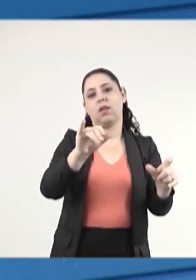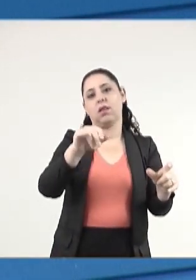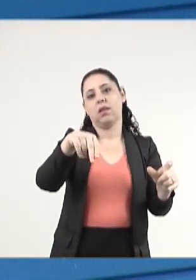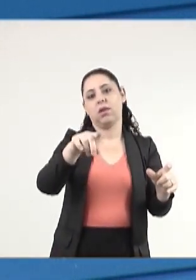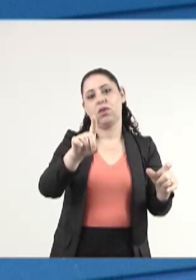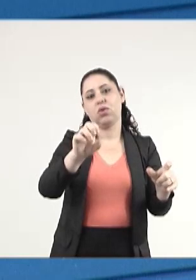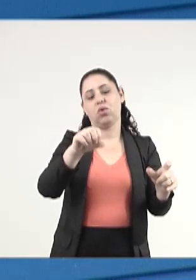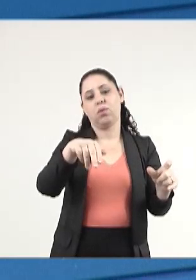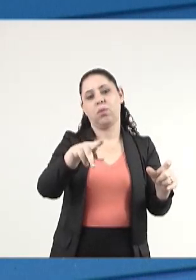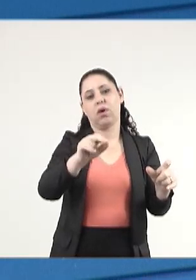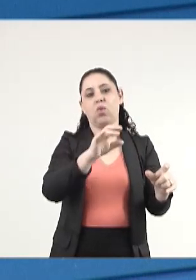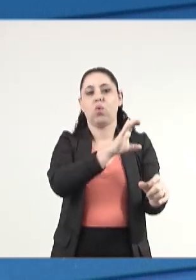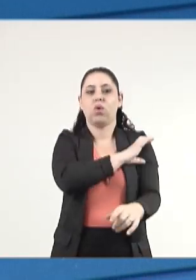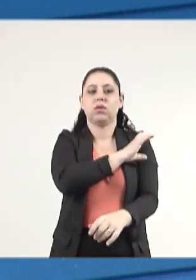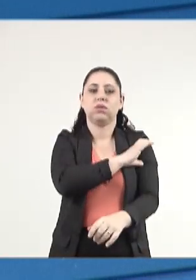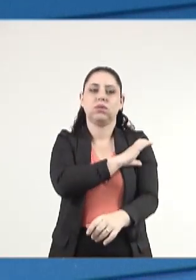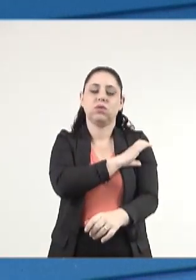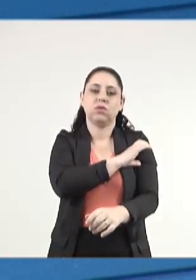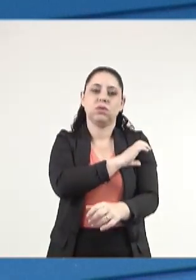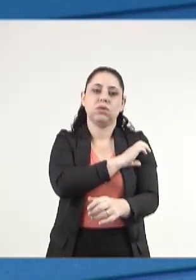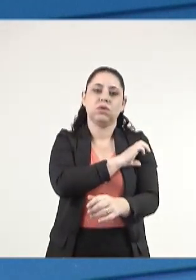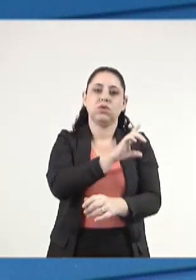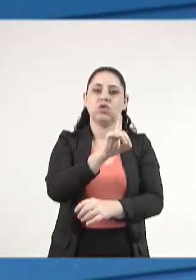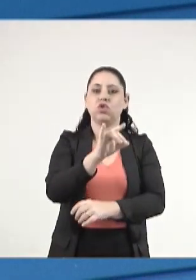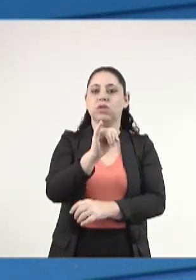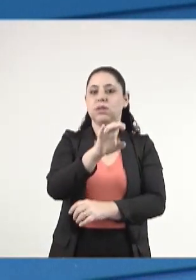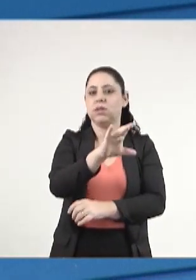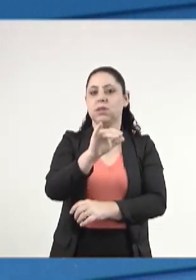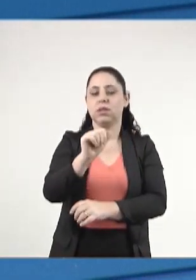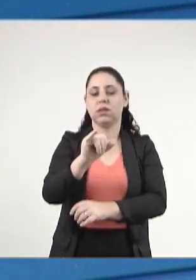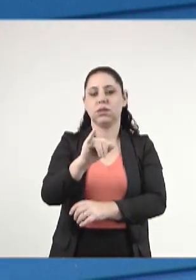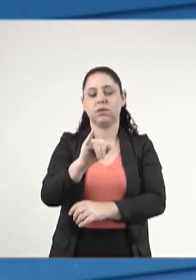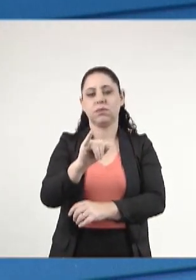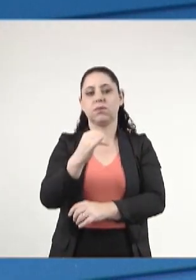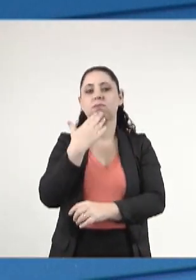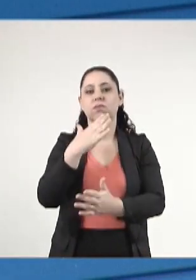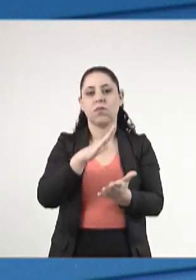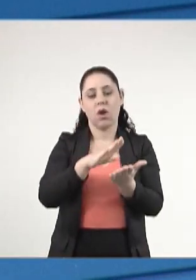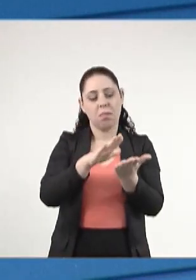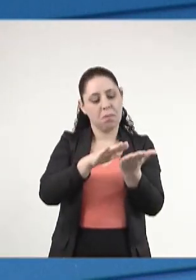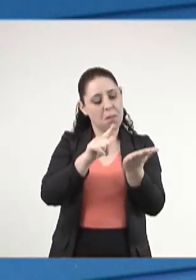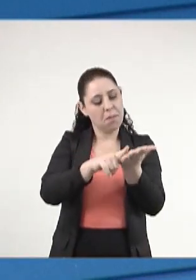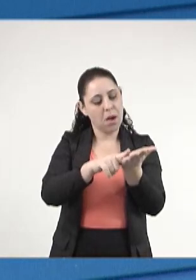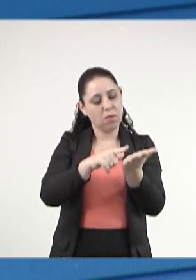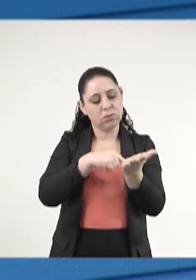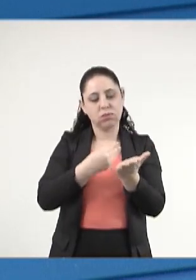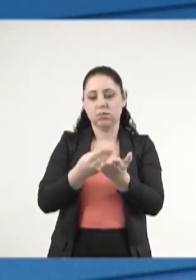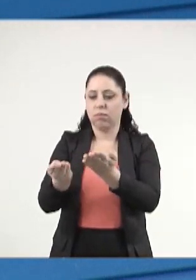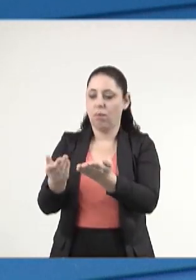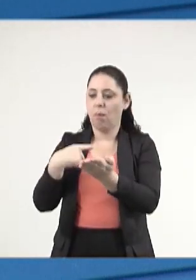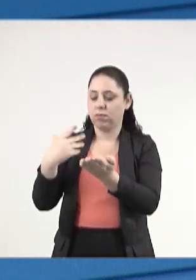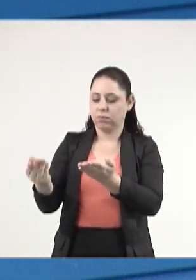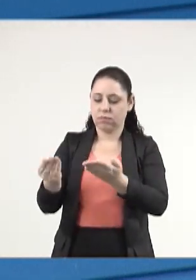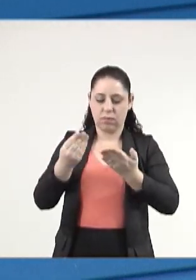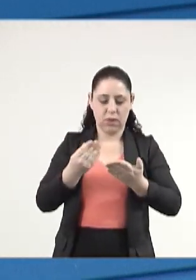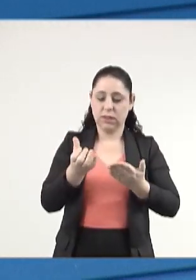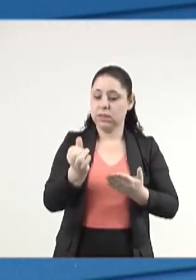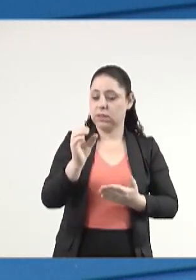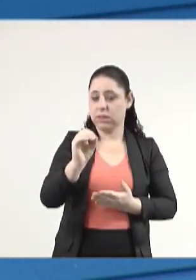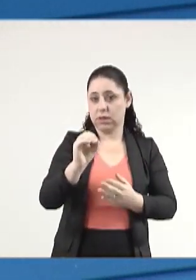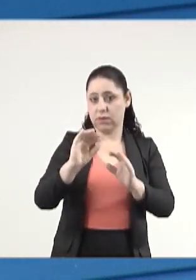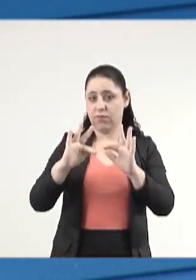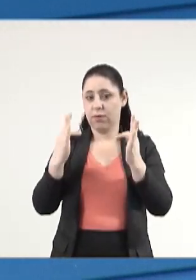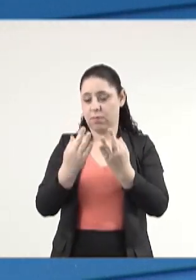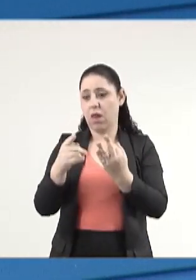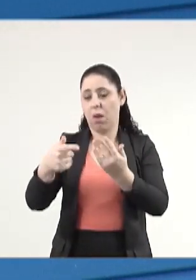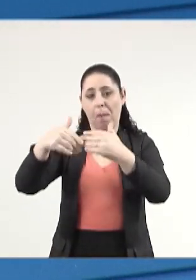Lindomar, coordenador do DISEI. Conforme o documento encaminhado pela liderança da comunidade, 60 famílias